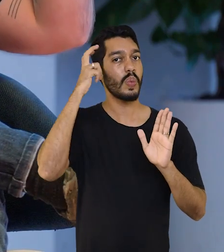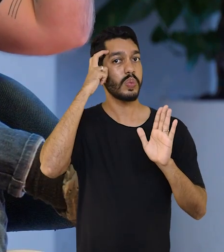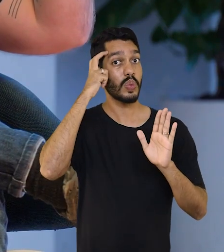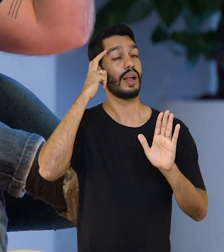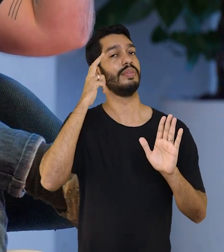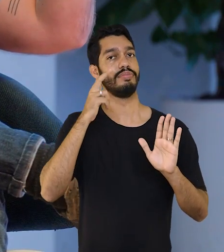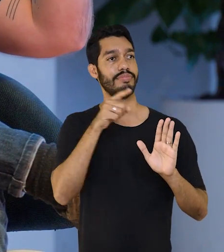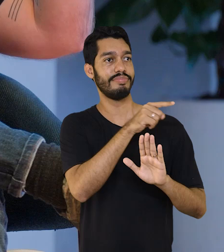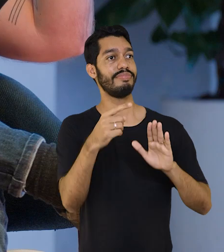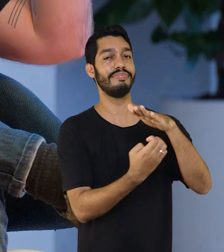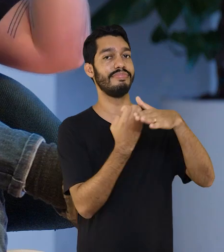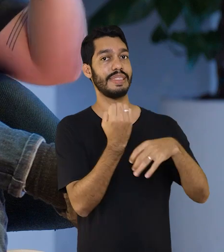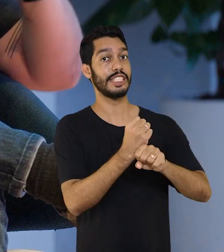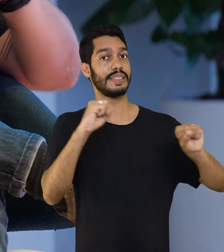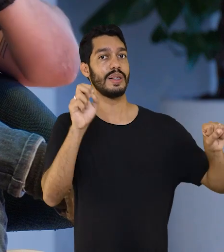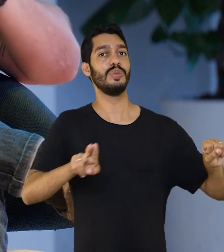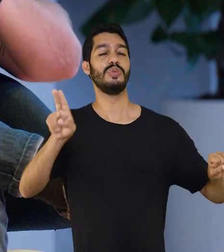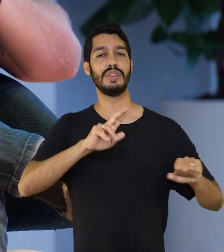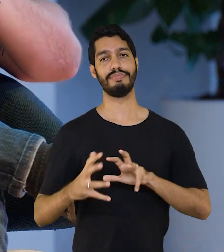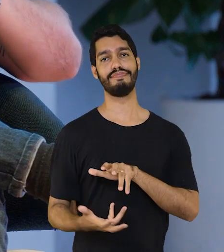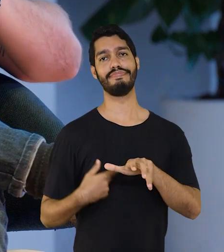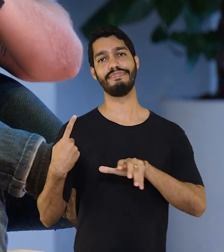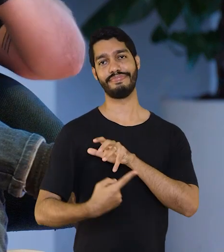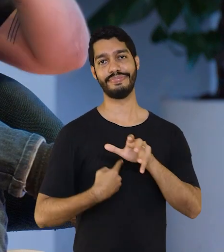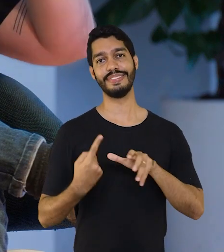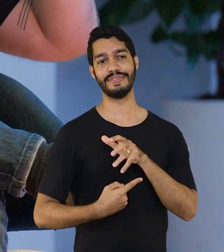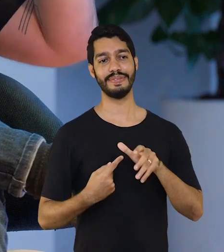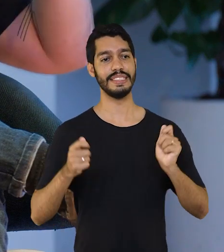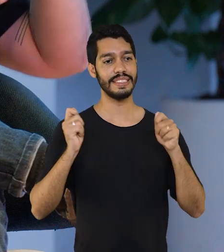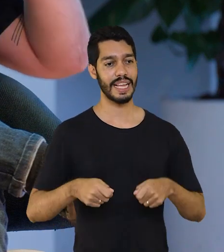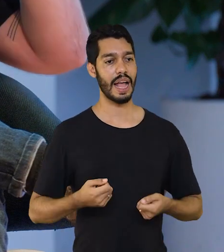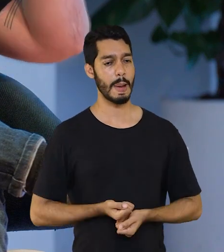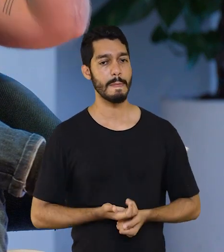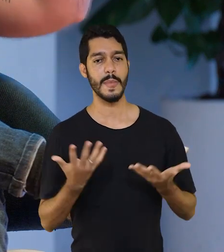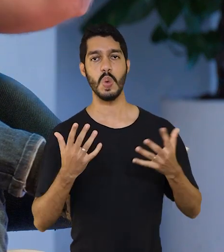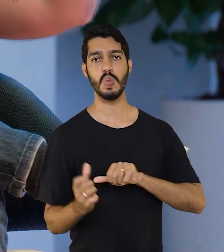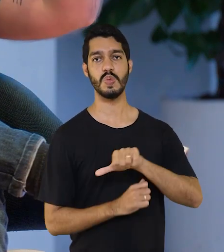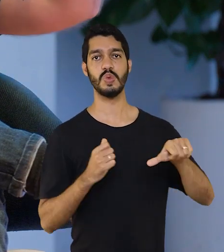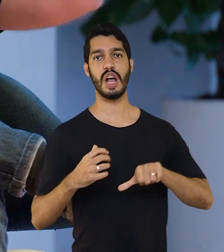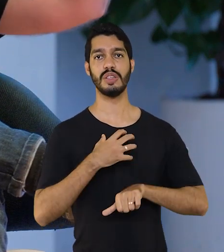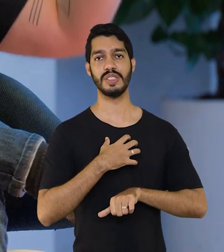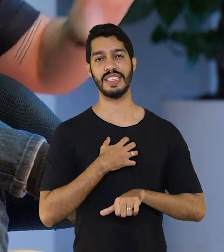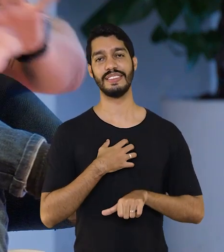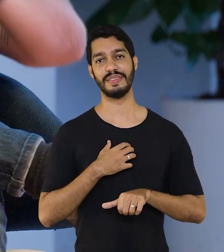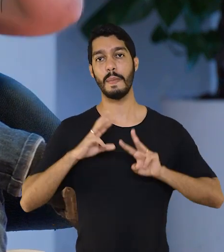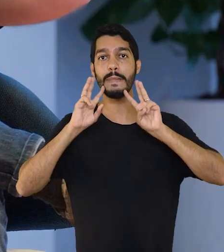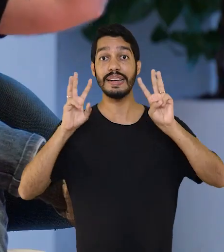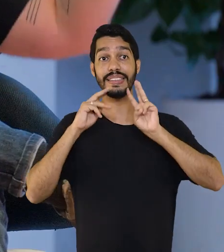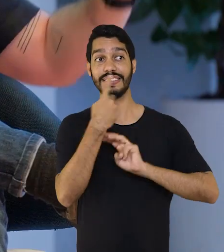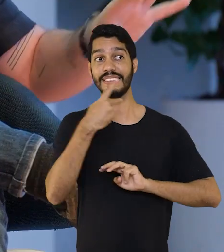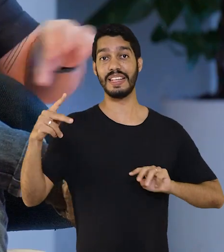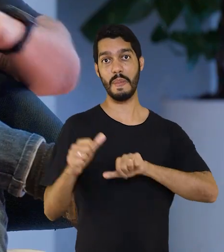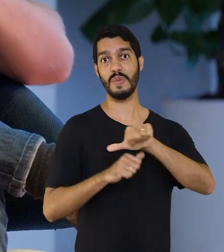ser essa tecnologia que essas grandes empresas usam no mundo para transformar o sistema operacional